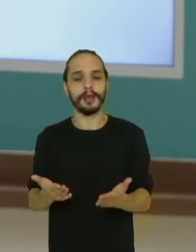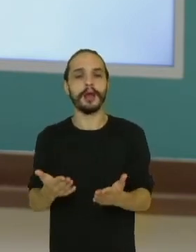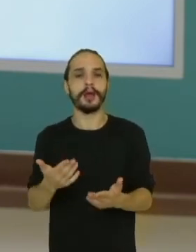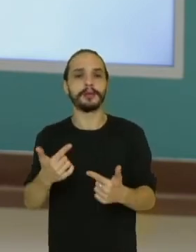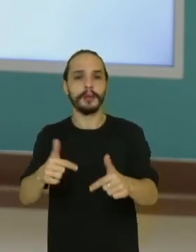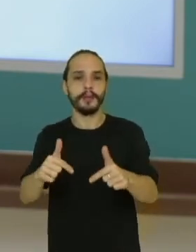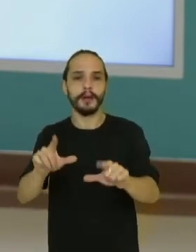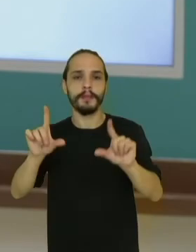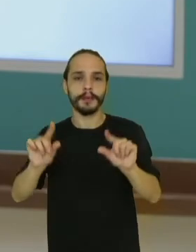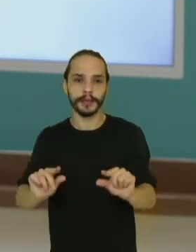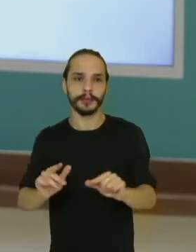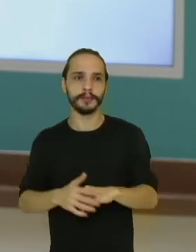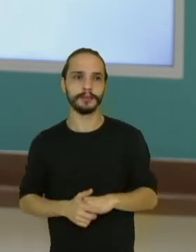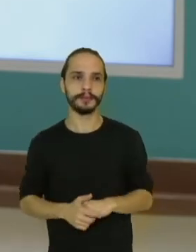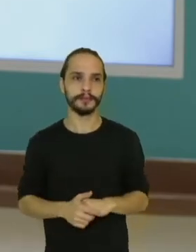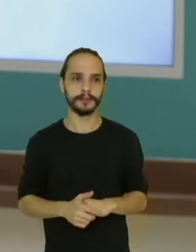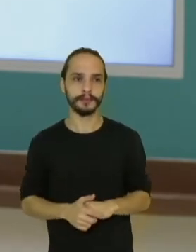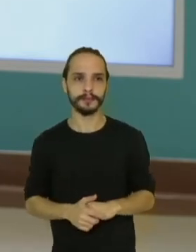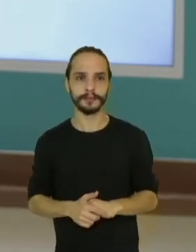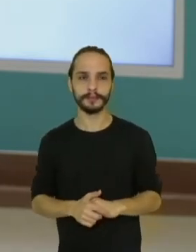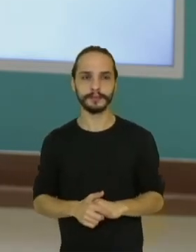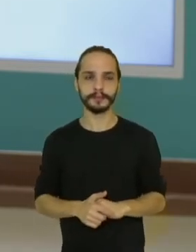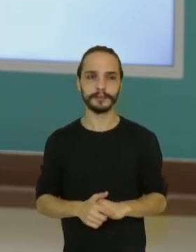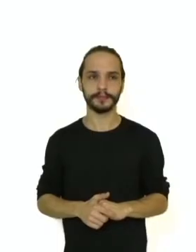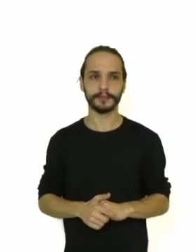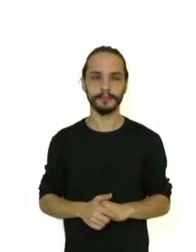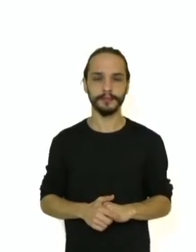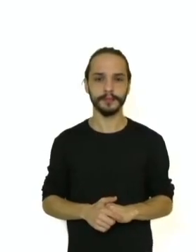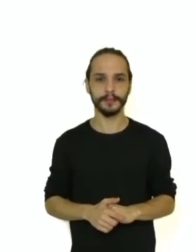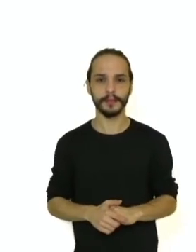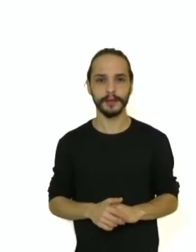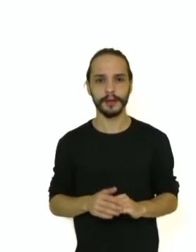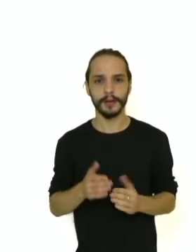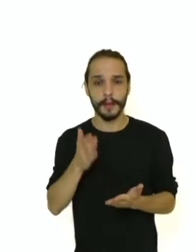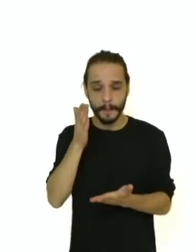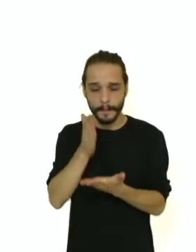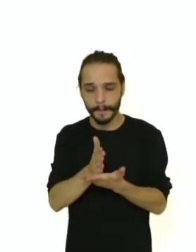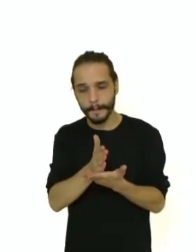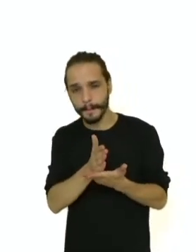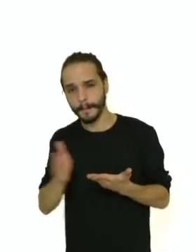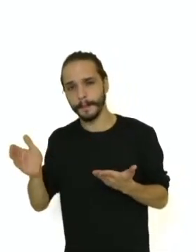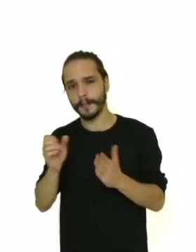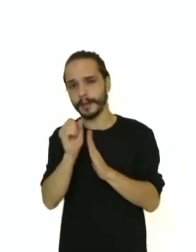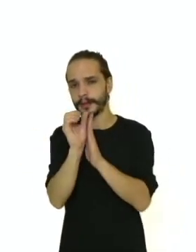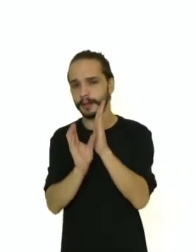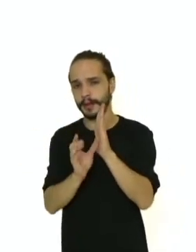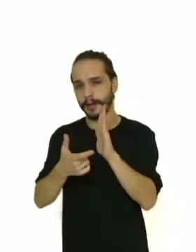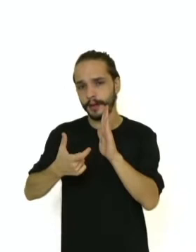Ok? Muito bem? Então, a partir da segunda metade do século XX, ocorreu então um processo de